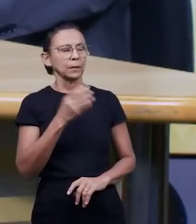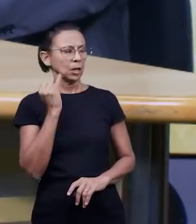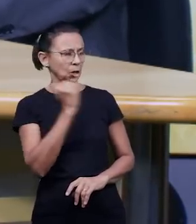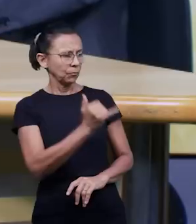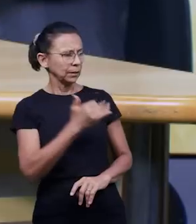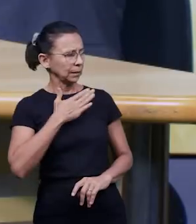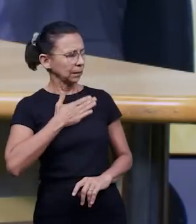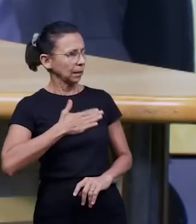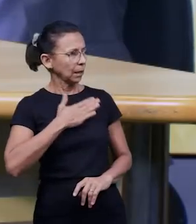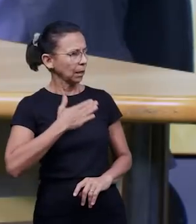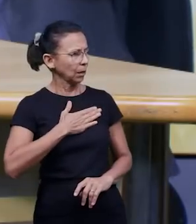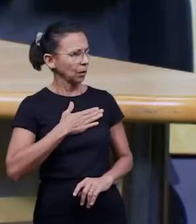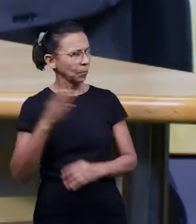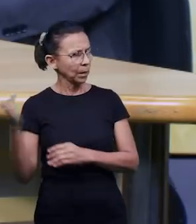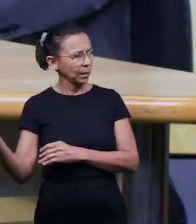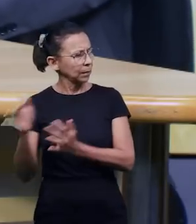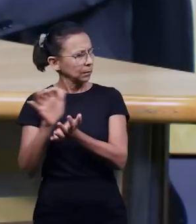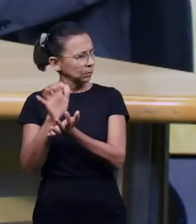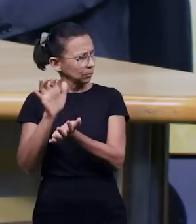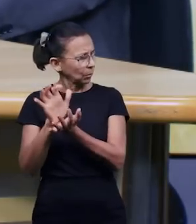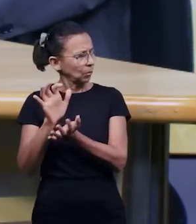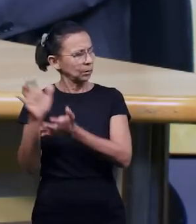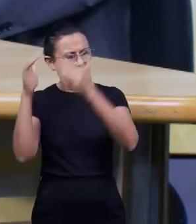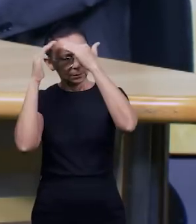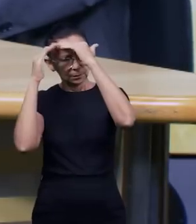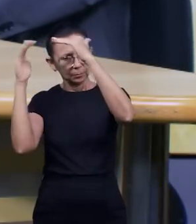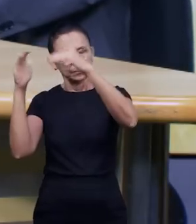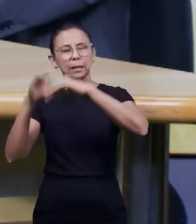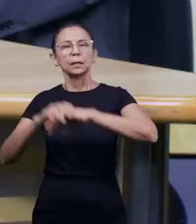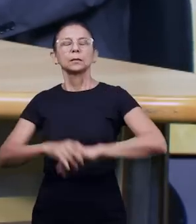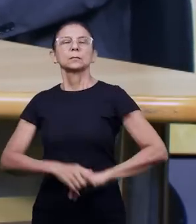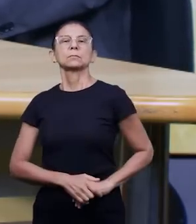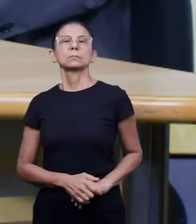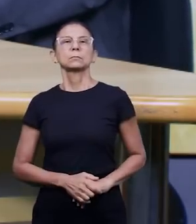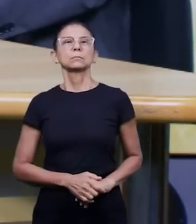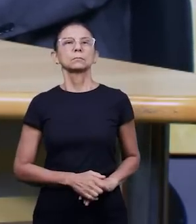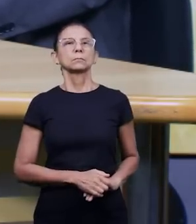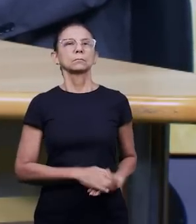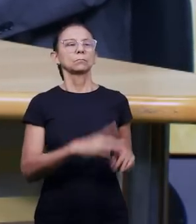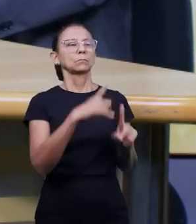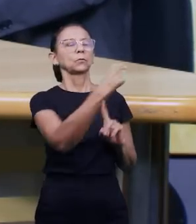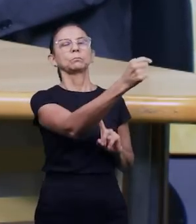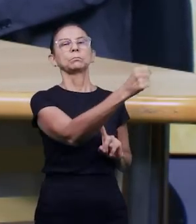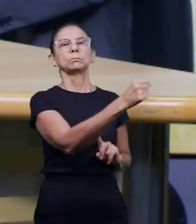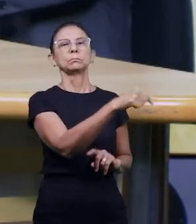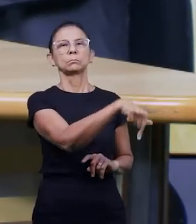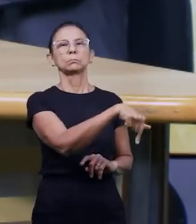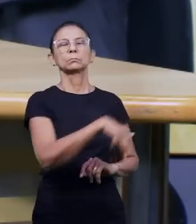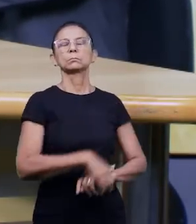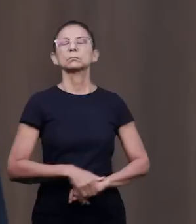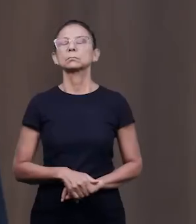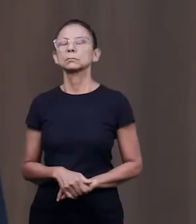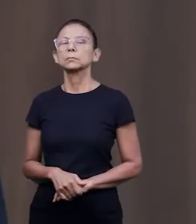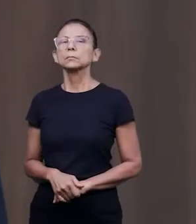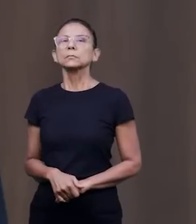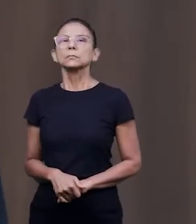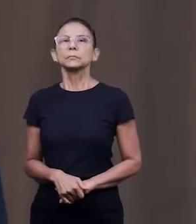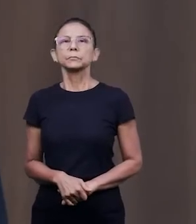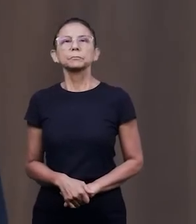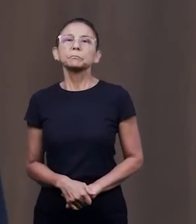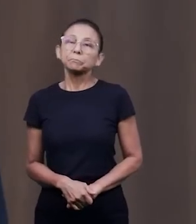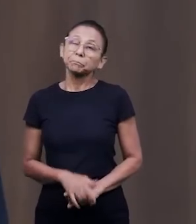Levantou no meio da reunião do grupo de intercessão. Sua louca! Você está achando o quê? Que os